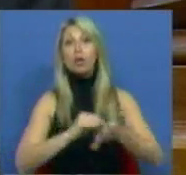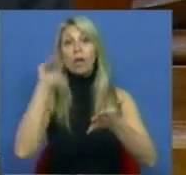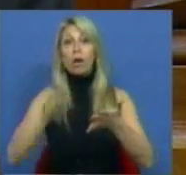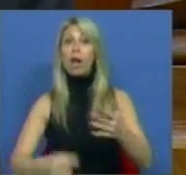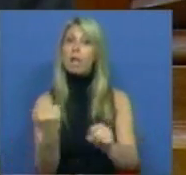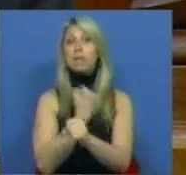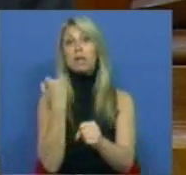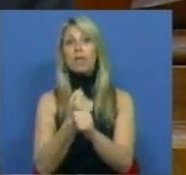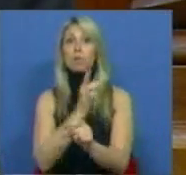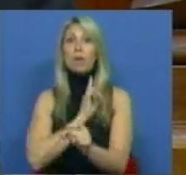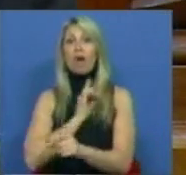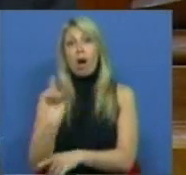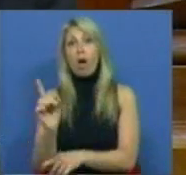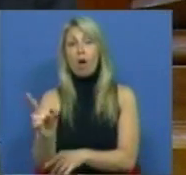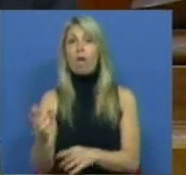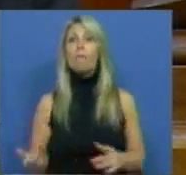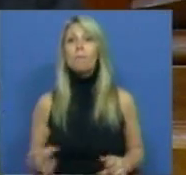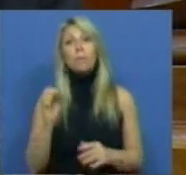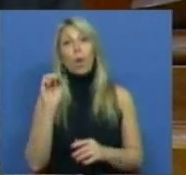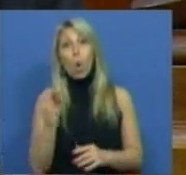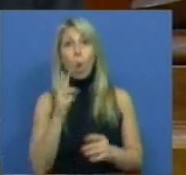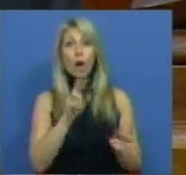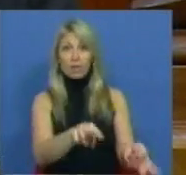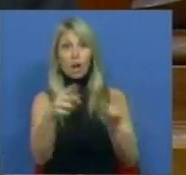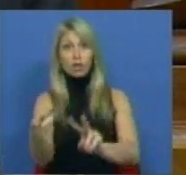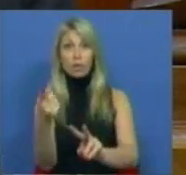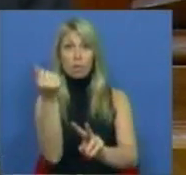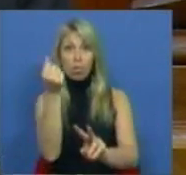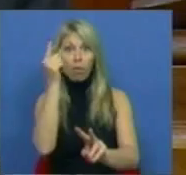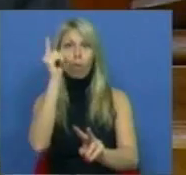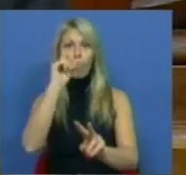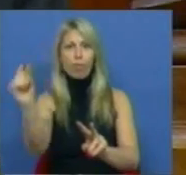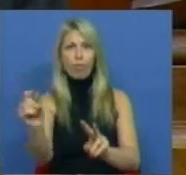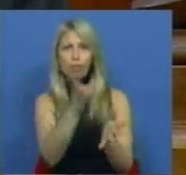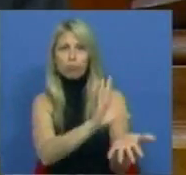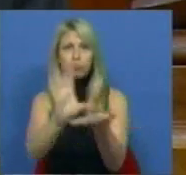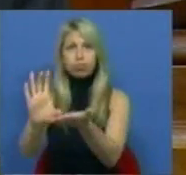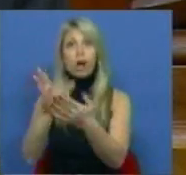contratação de serviços aos privados ou pelas transferências chorudas através da ADSE.